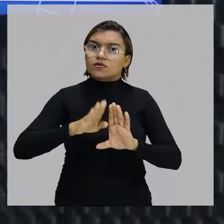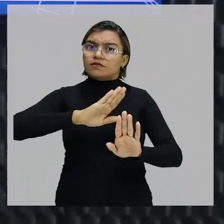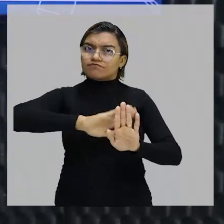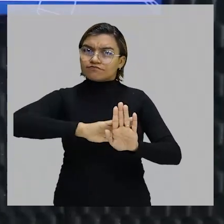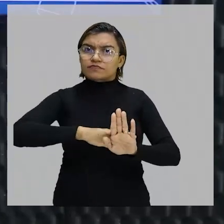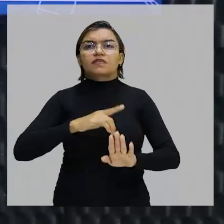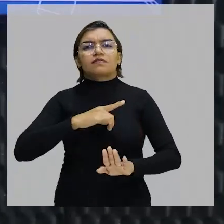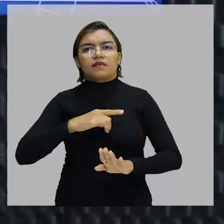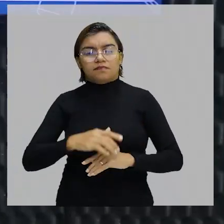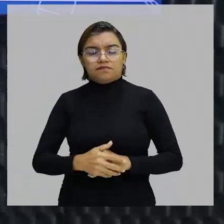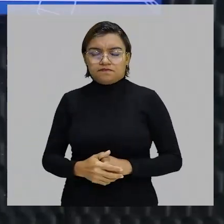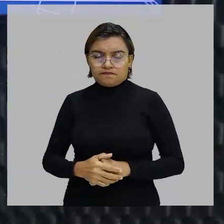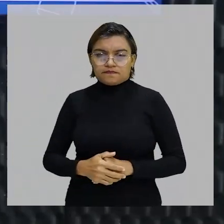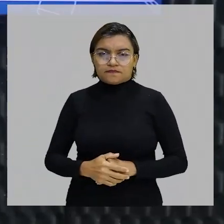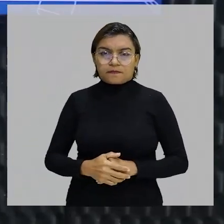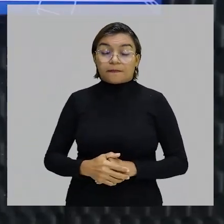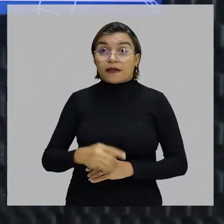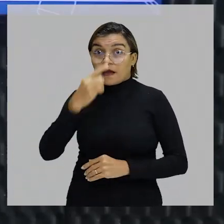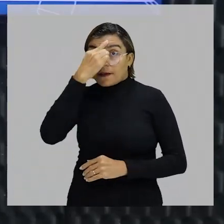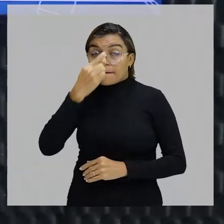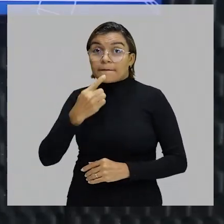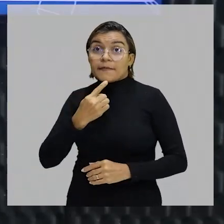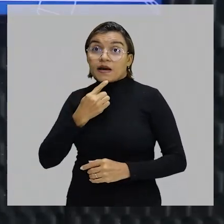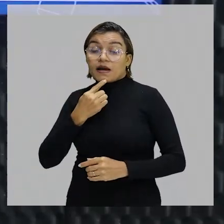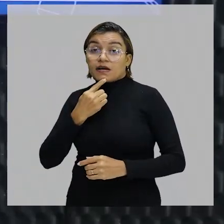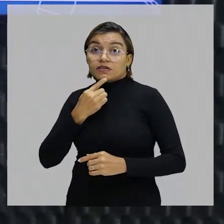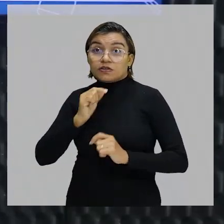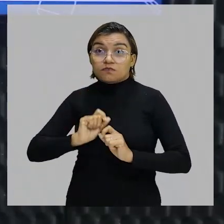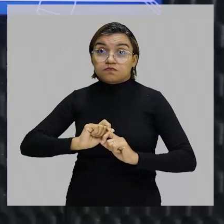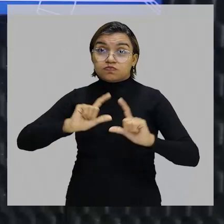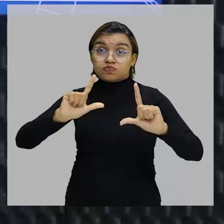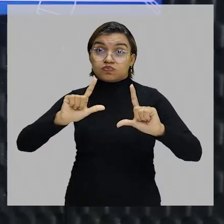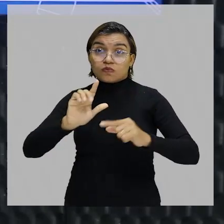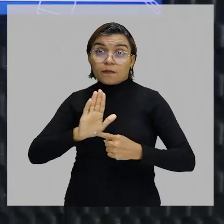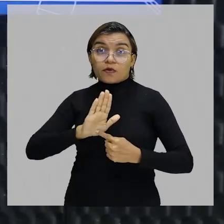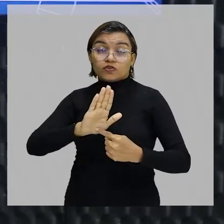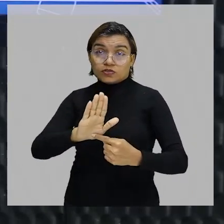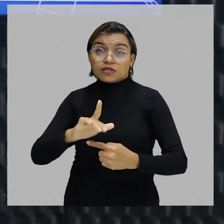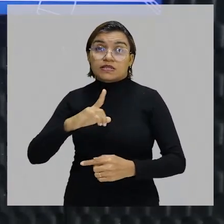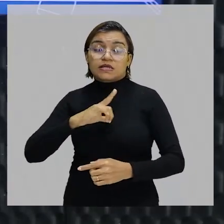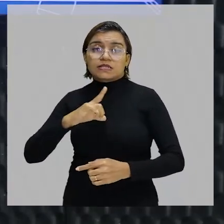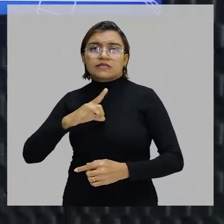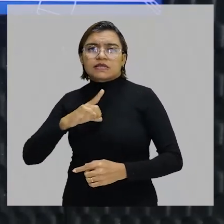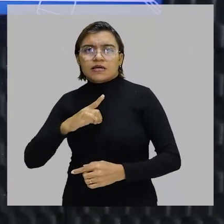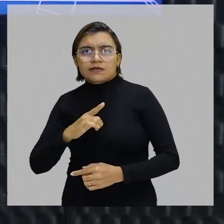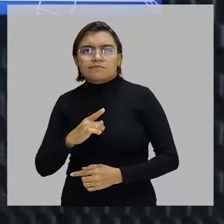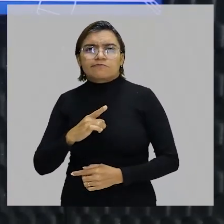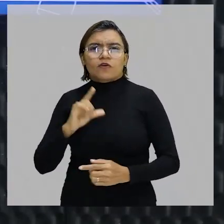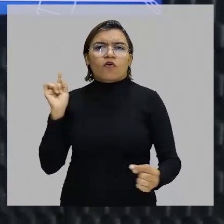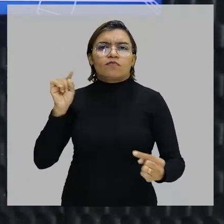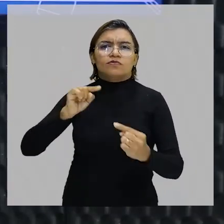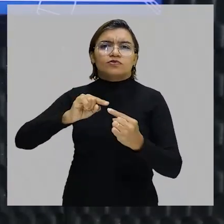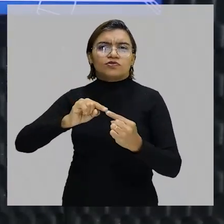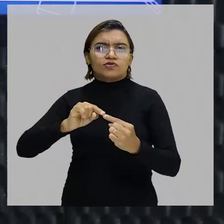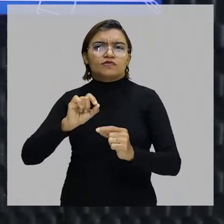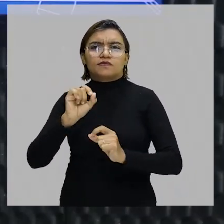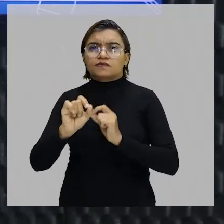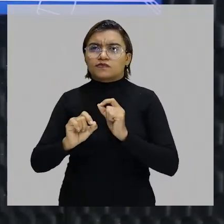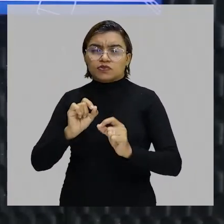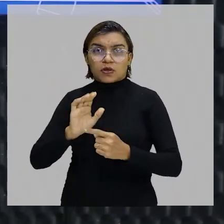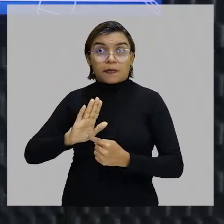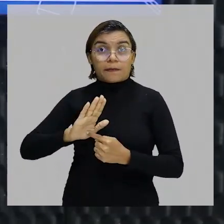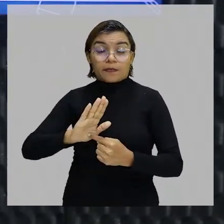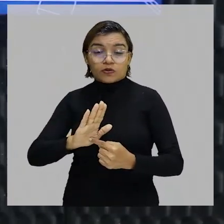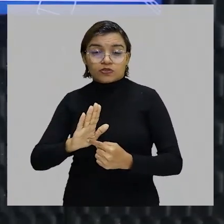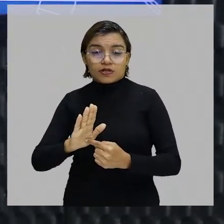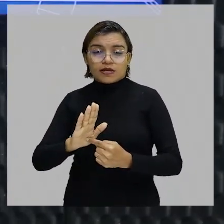sim. As imagens projetadas, elas vão ampliar possibilidades de pensar e repensar nessa apresentação, transformar